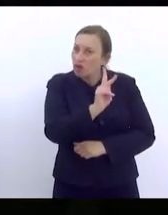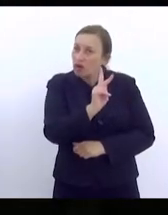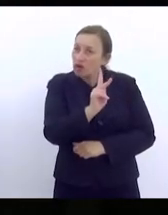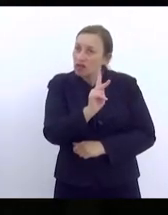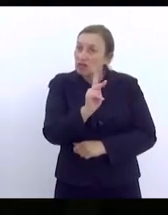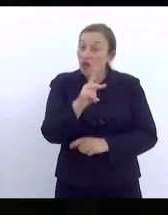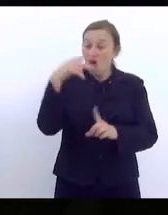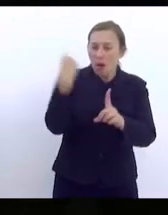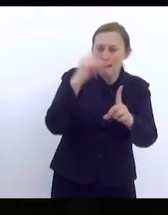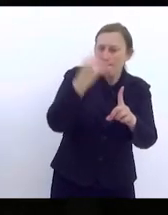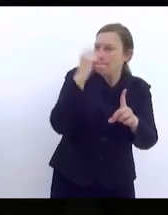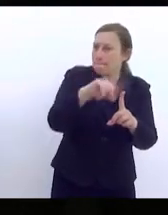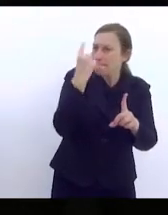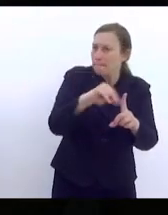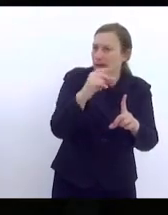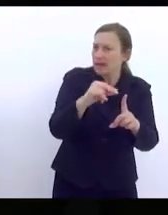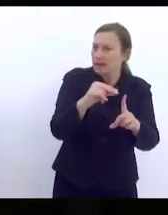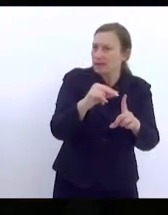espancadas